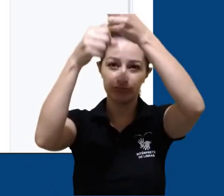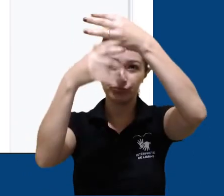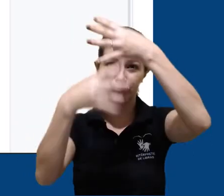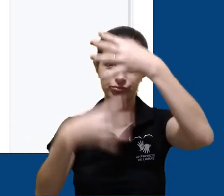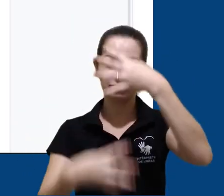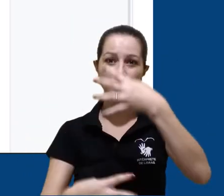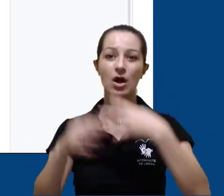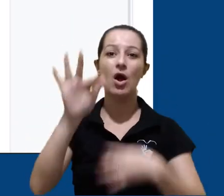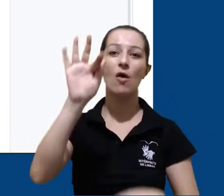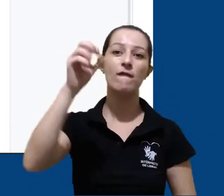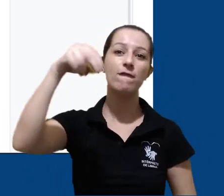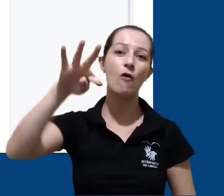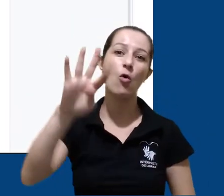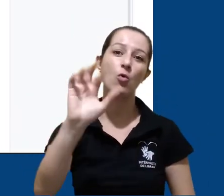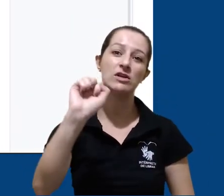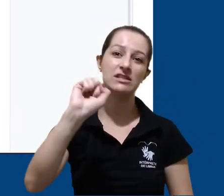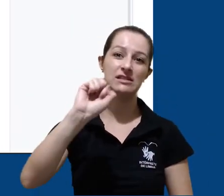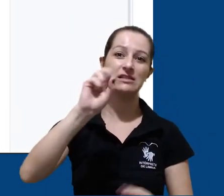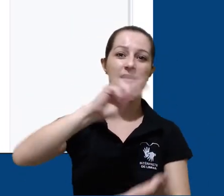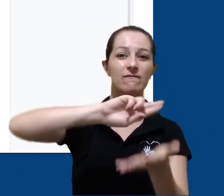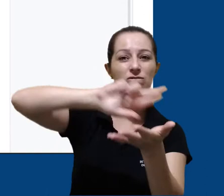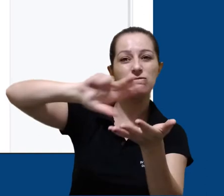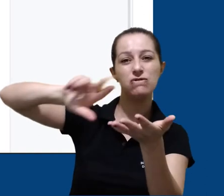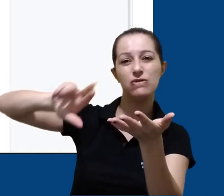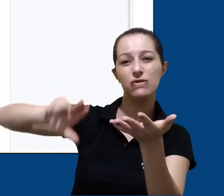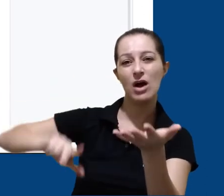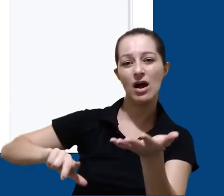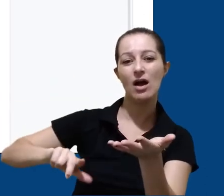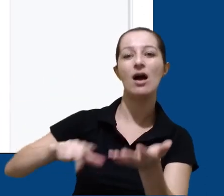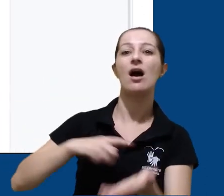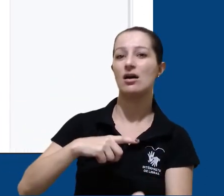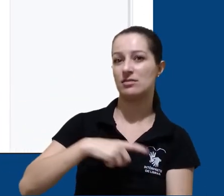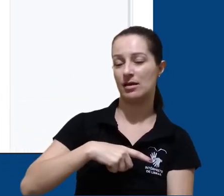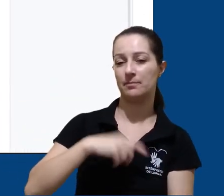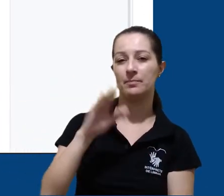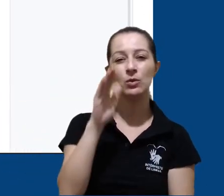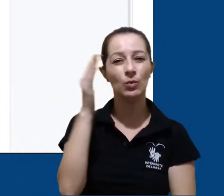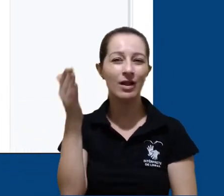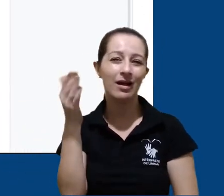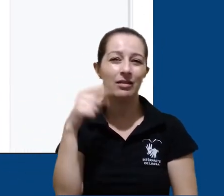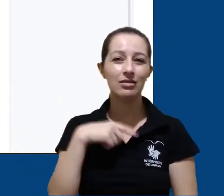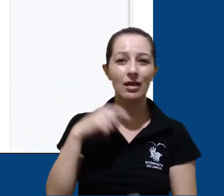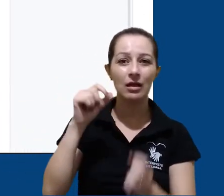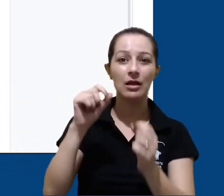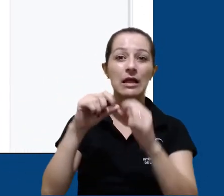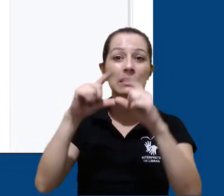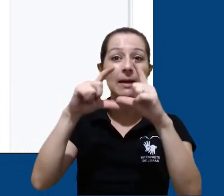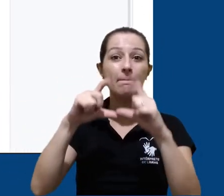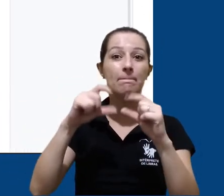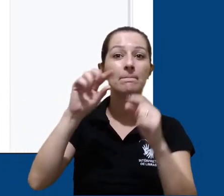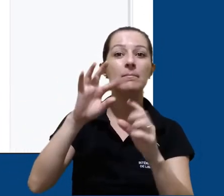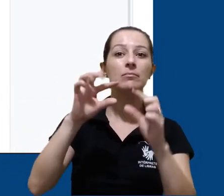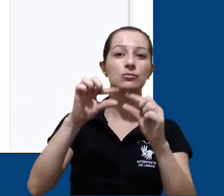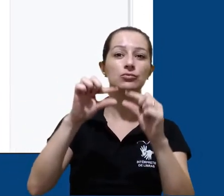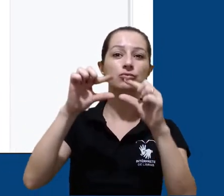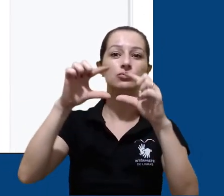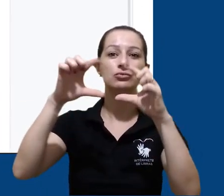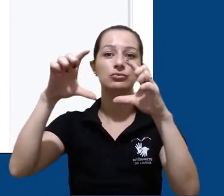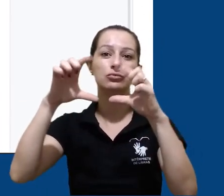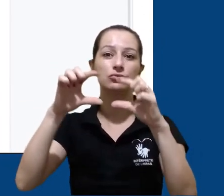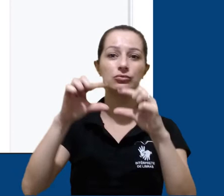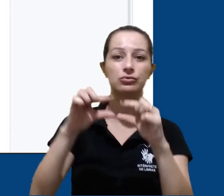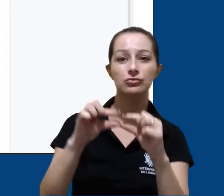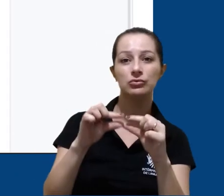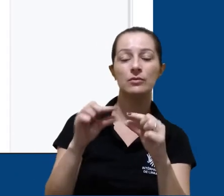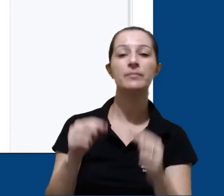e o menu de fontes e das abrir e podemos alterar ao lado direito do editor de fonte podemos alterar o tamanho do texto e